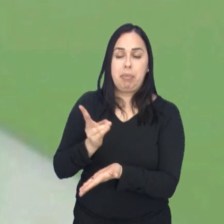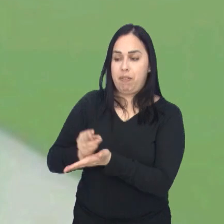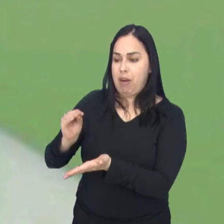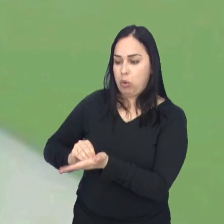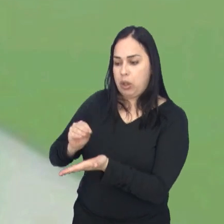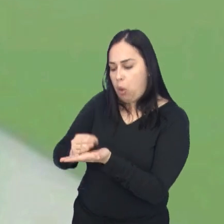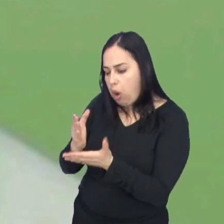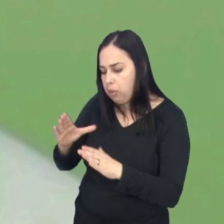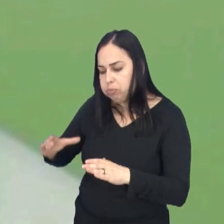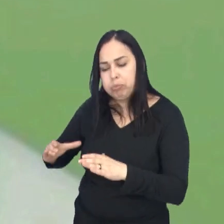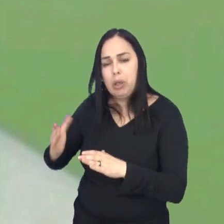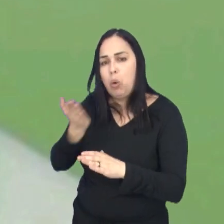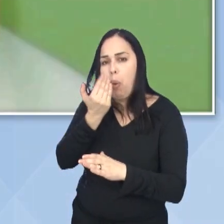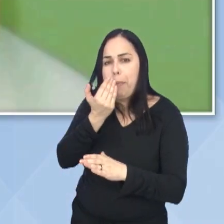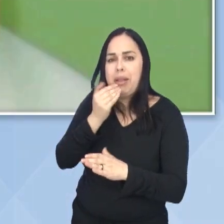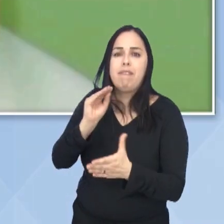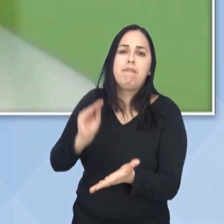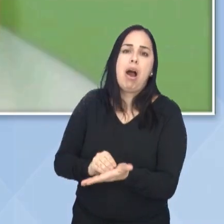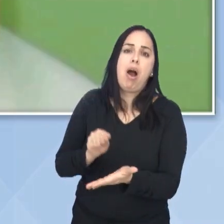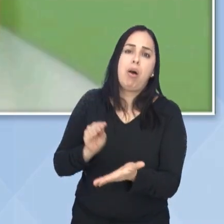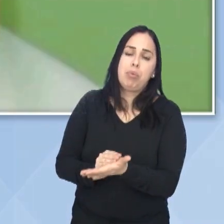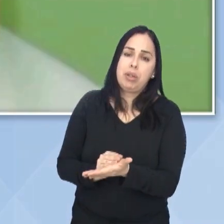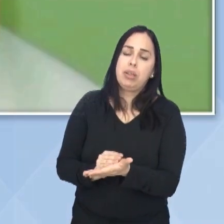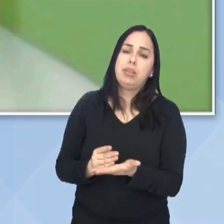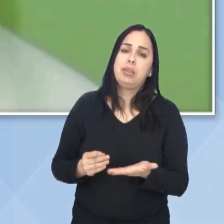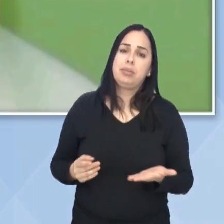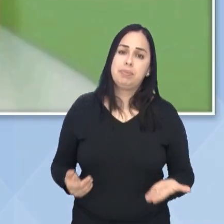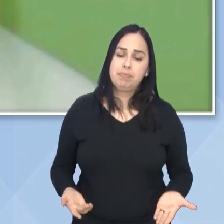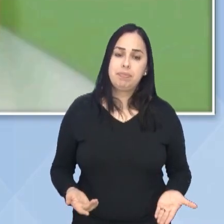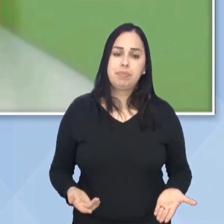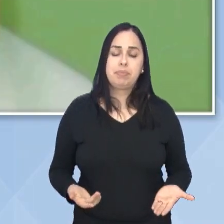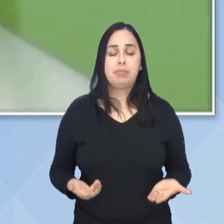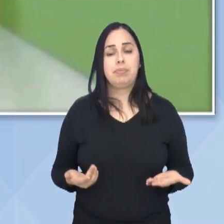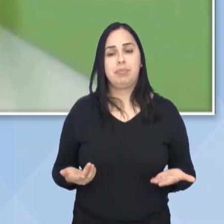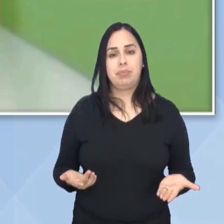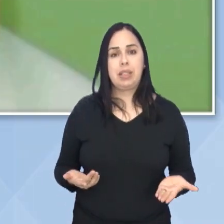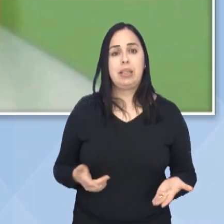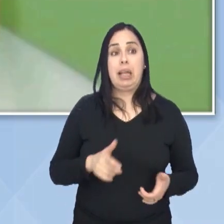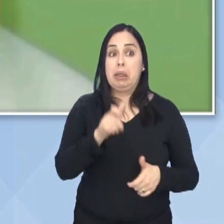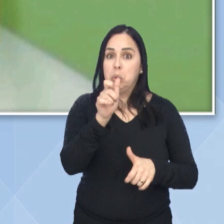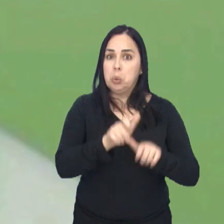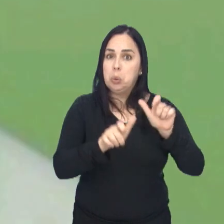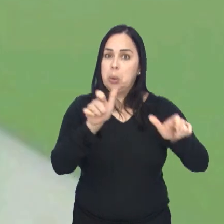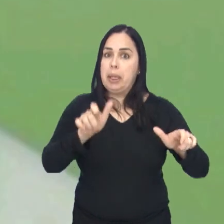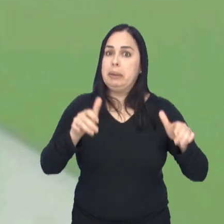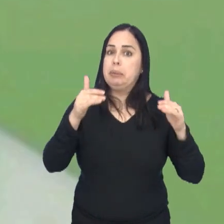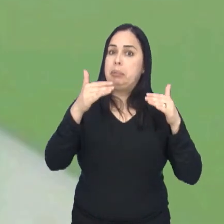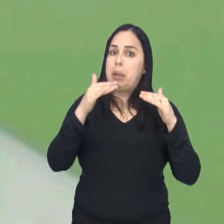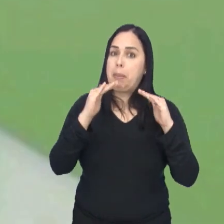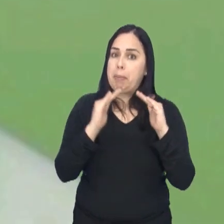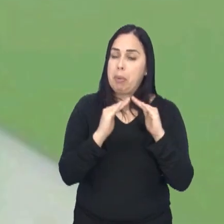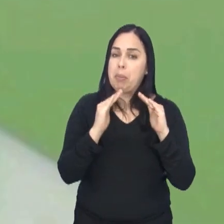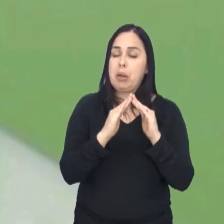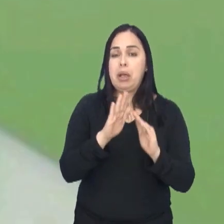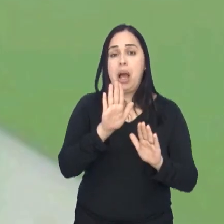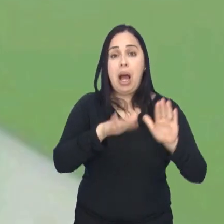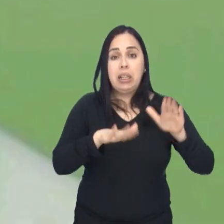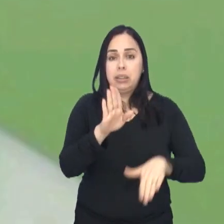para os moradores de rua de nossa cidade. Tem muita gente no